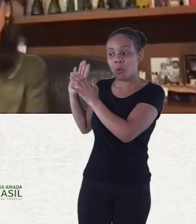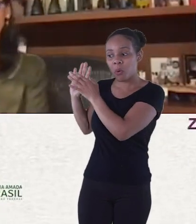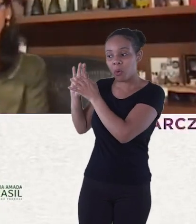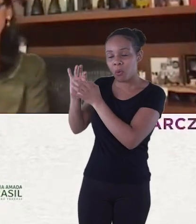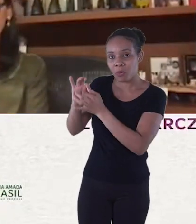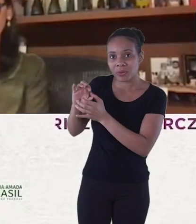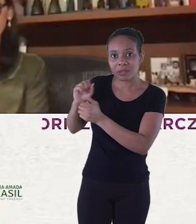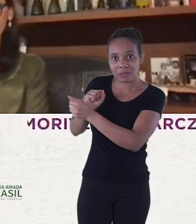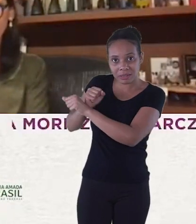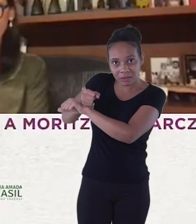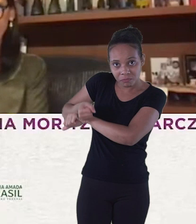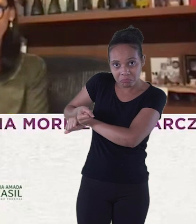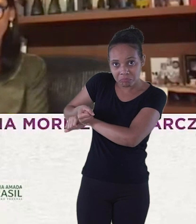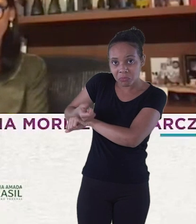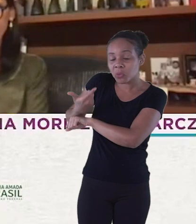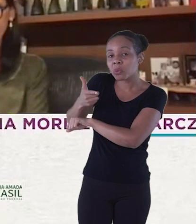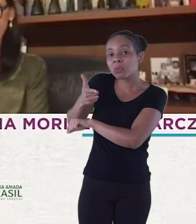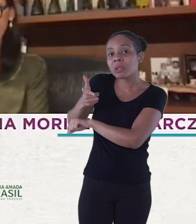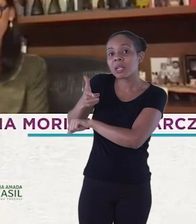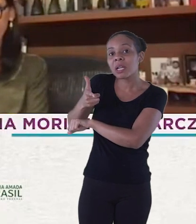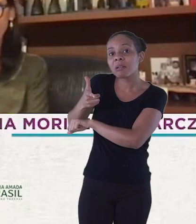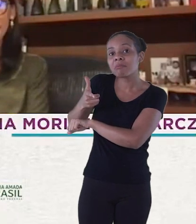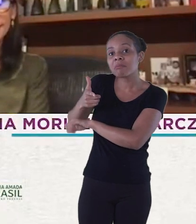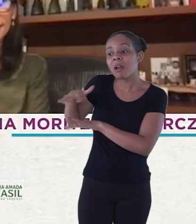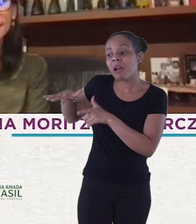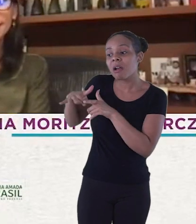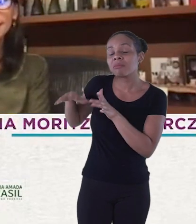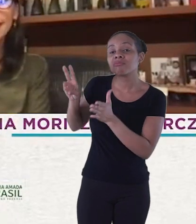uma enciclopédia indígena, não, gente?